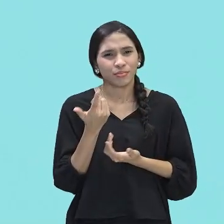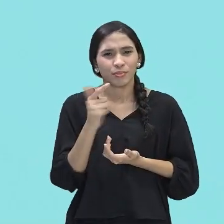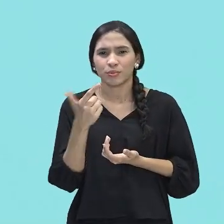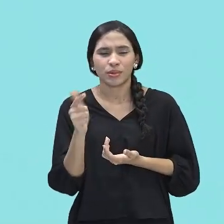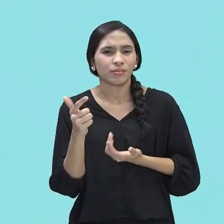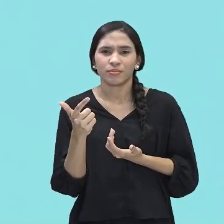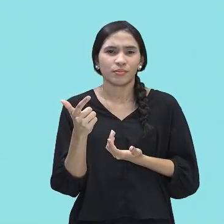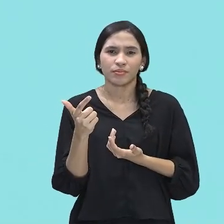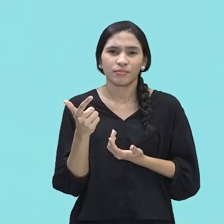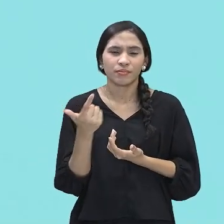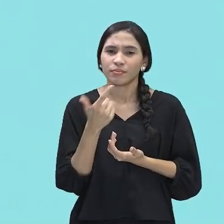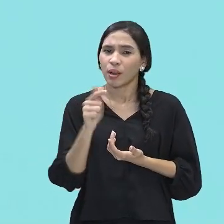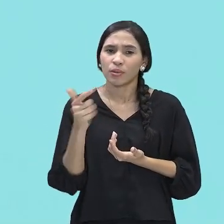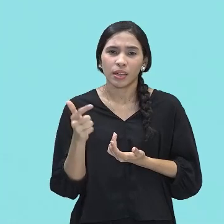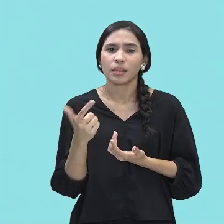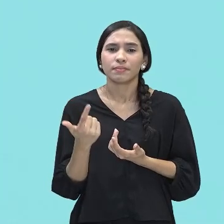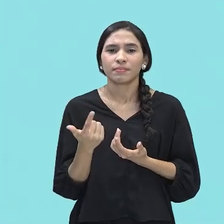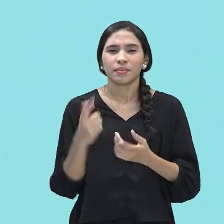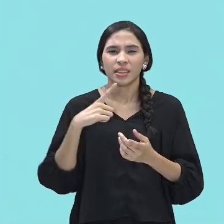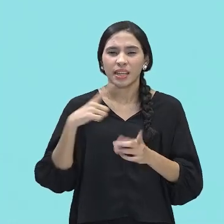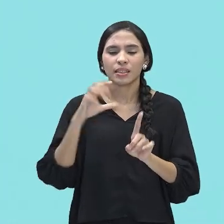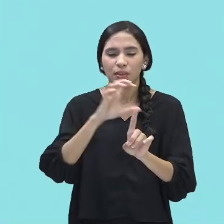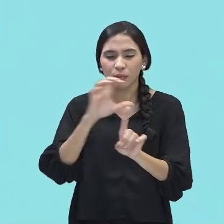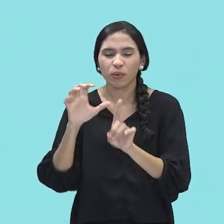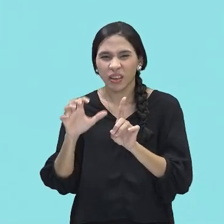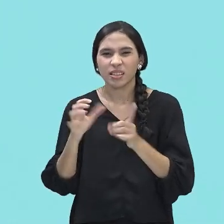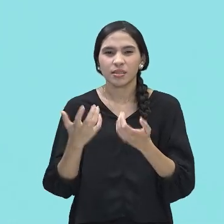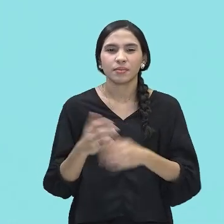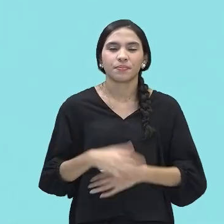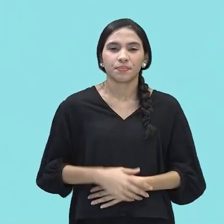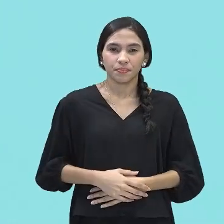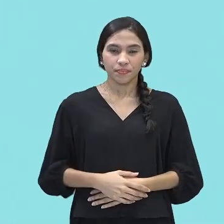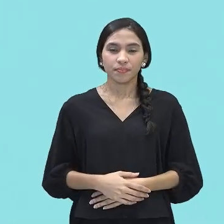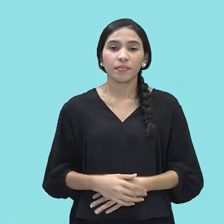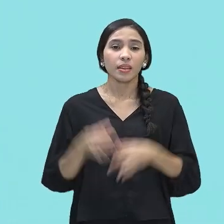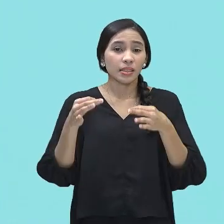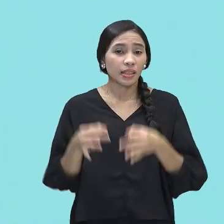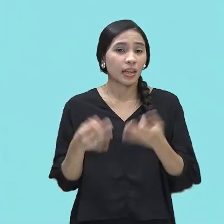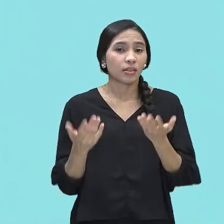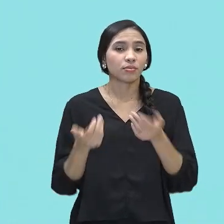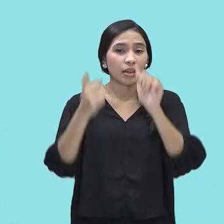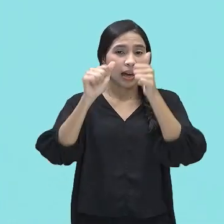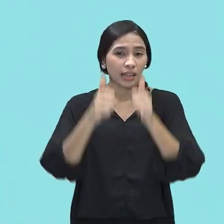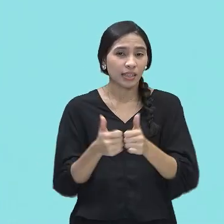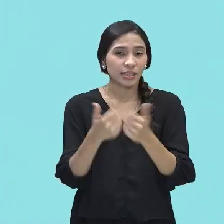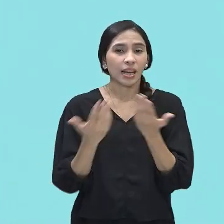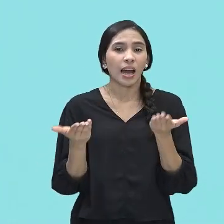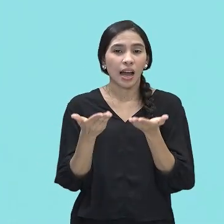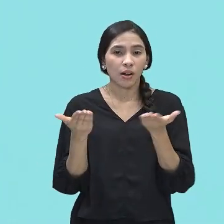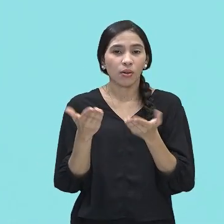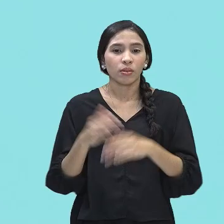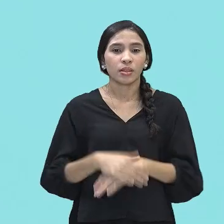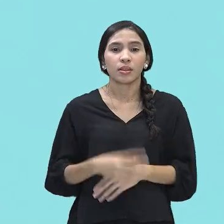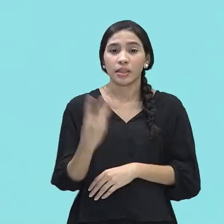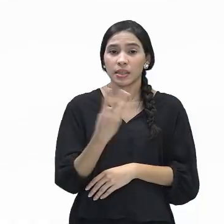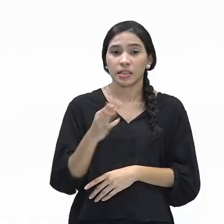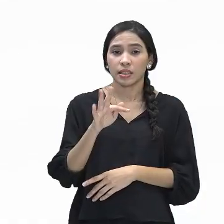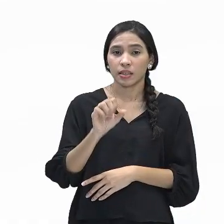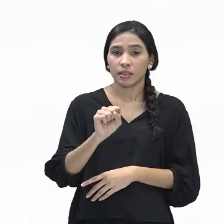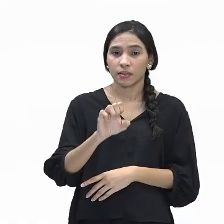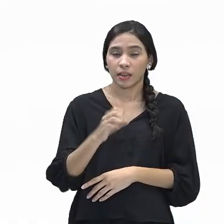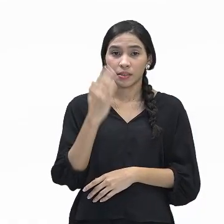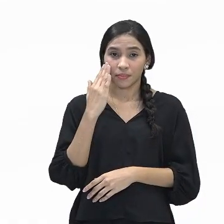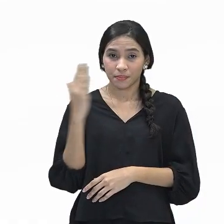que tudo isso afeta, certo? Então, vamos aí verificar as características dessa terceira fase.